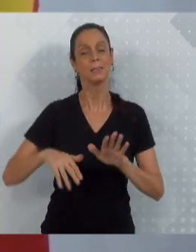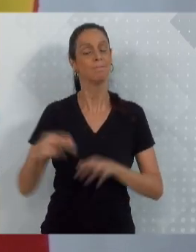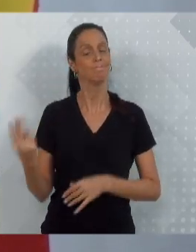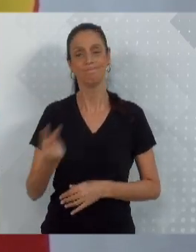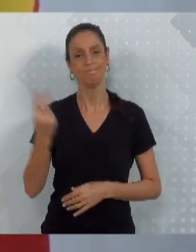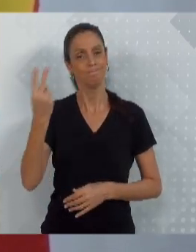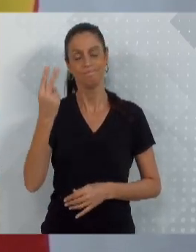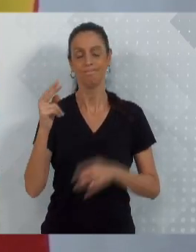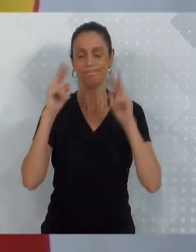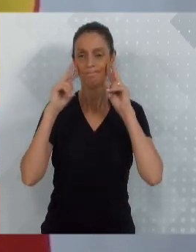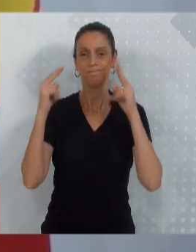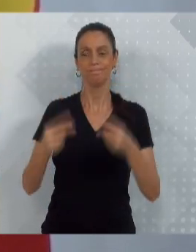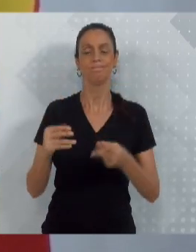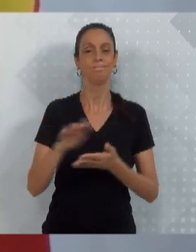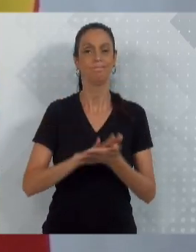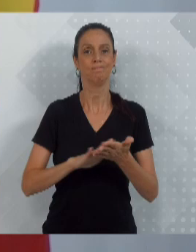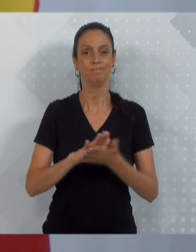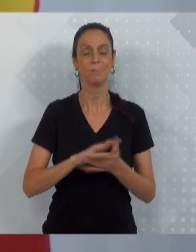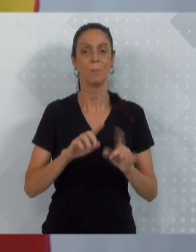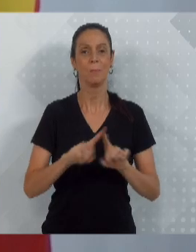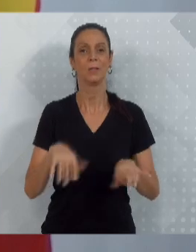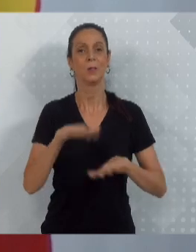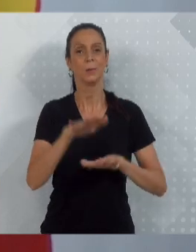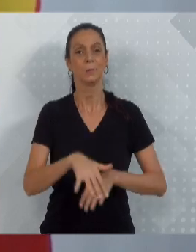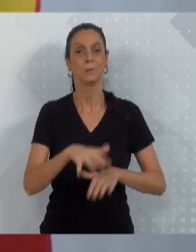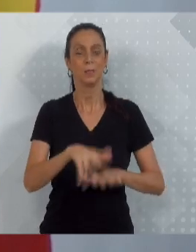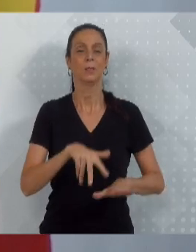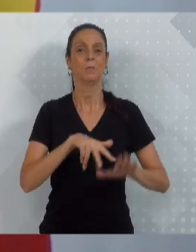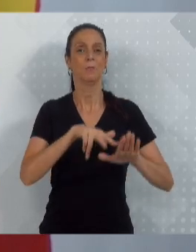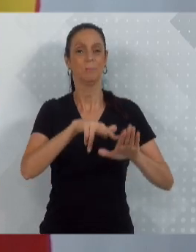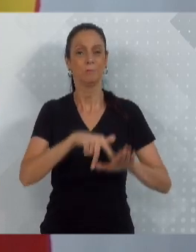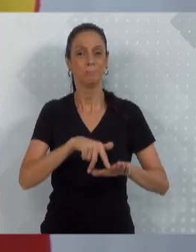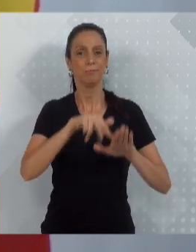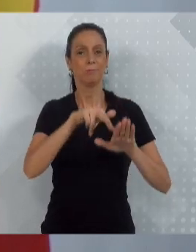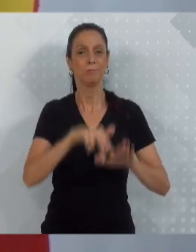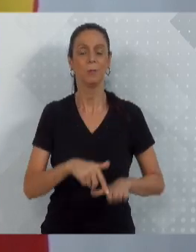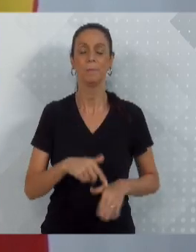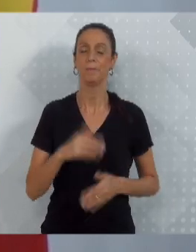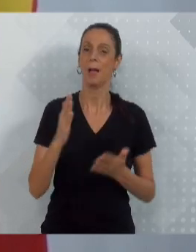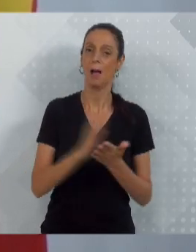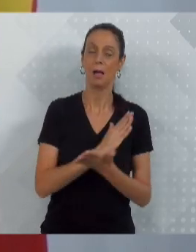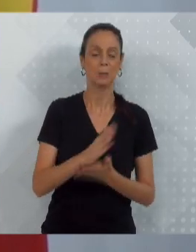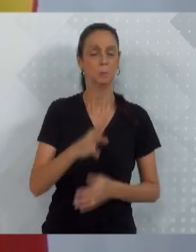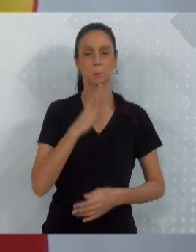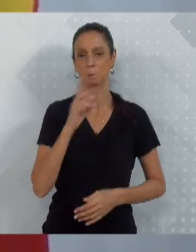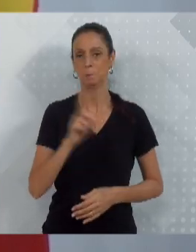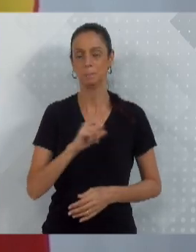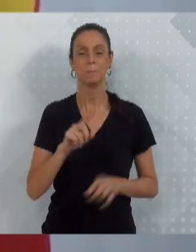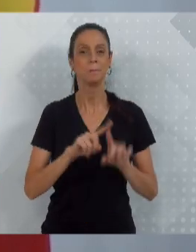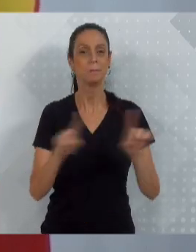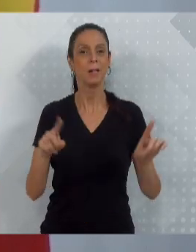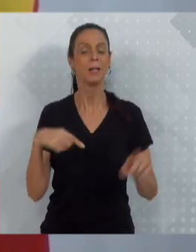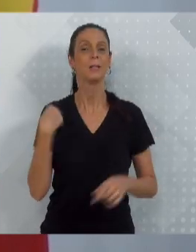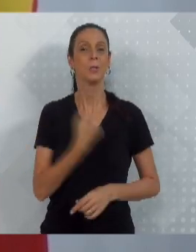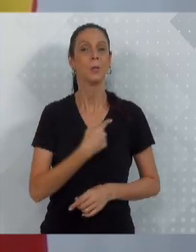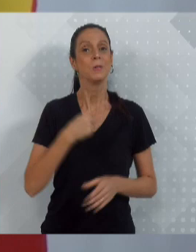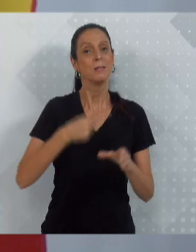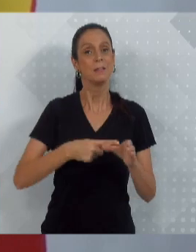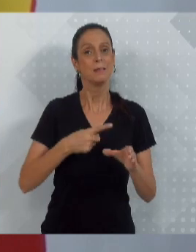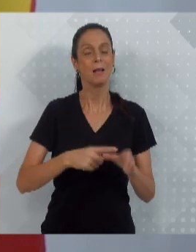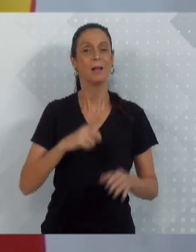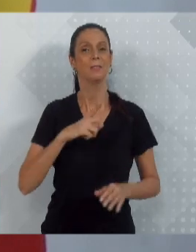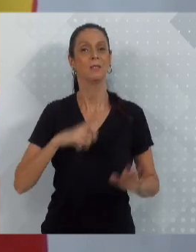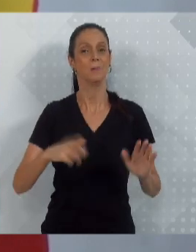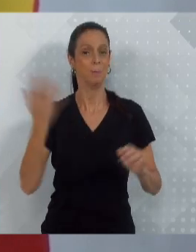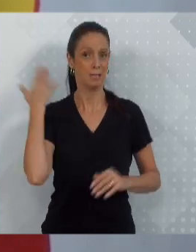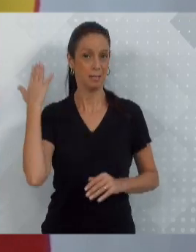são reconhecidos. E dentro do movimento do skate, que inclusive muita gente desconhece, mas houve, a nossa cidade chegou a ter uma lei municipal que